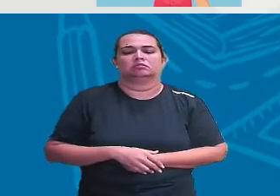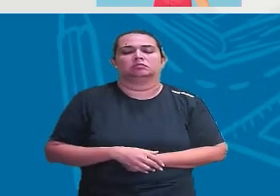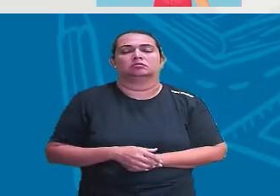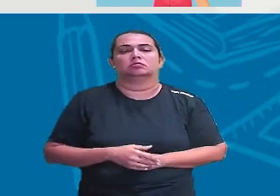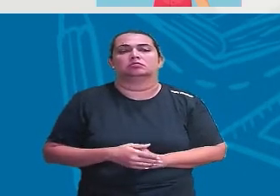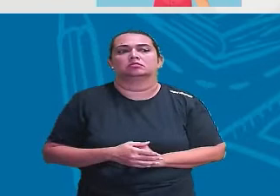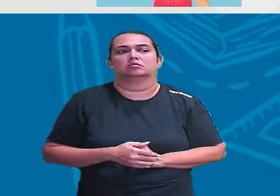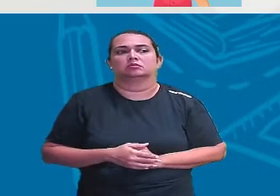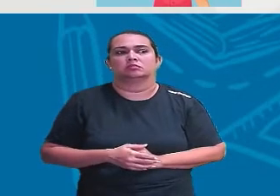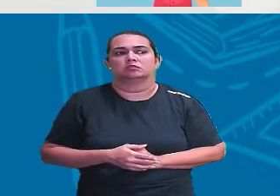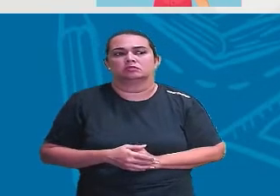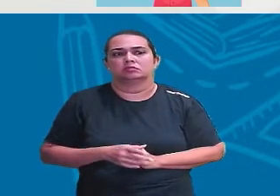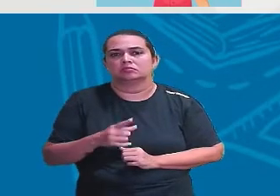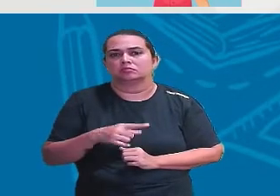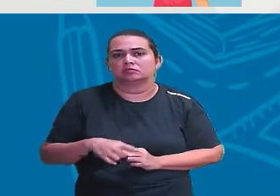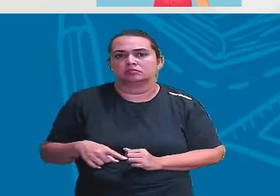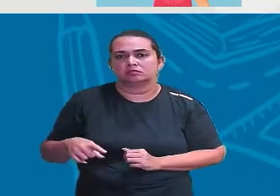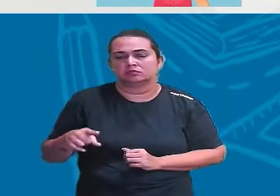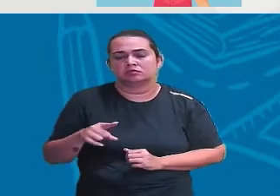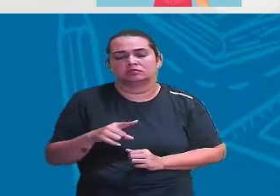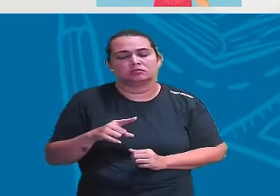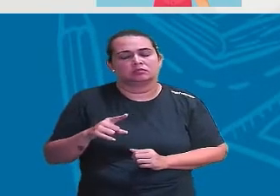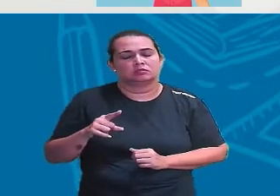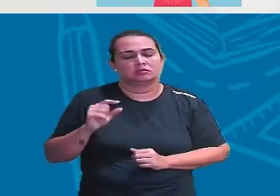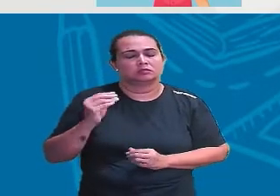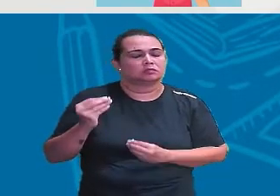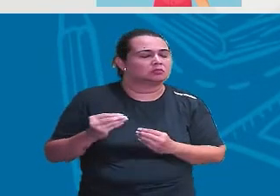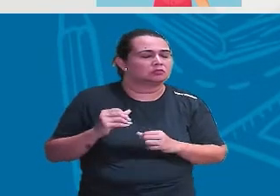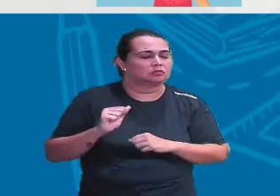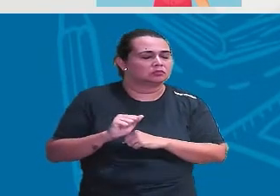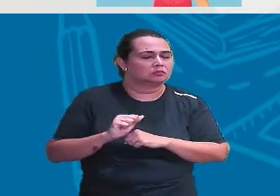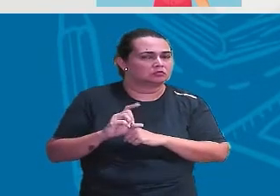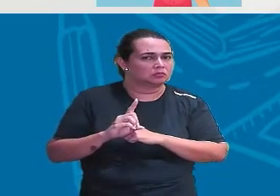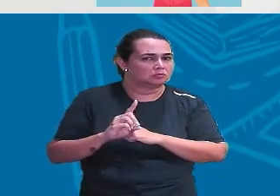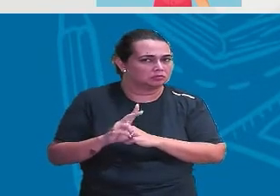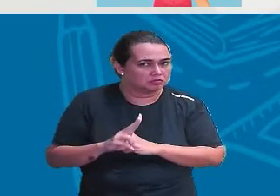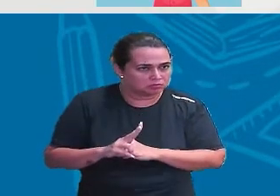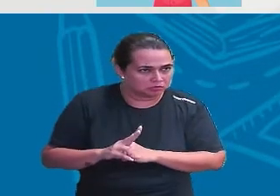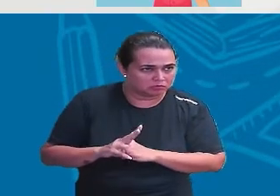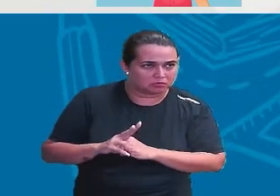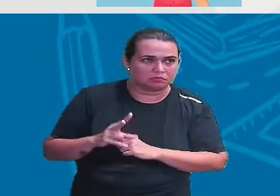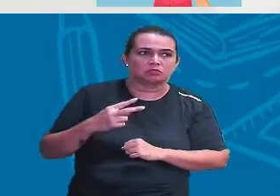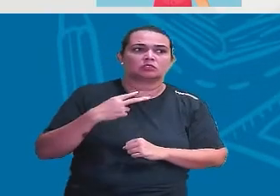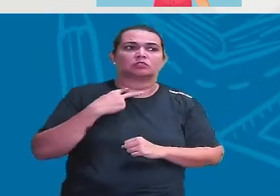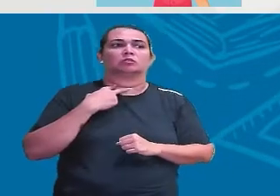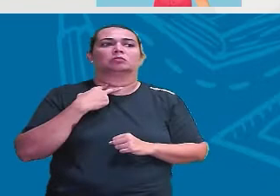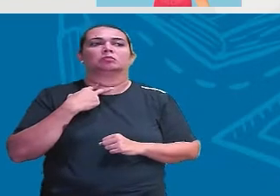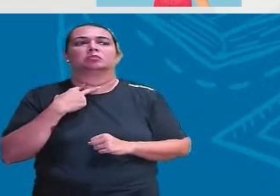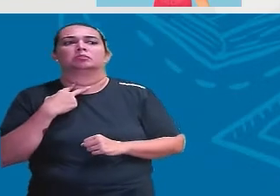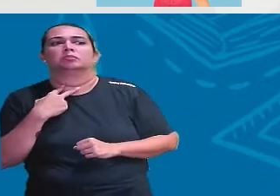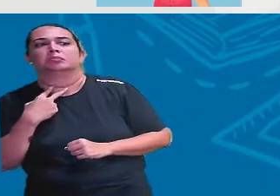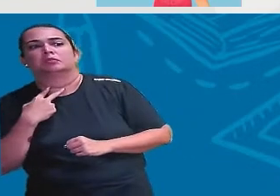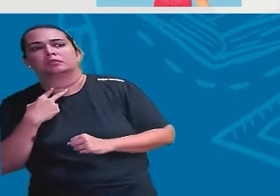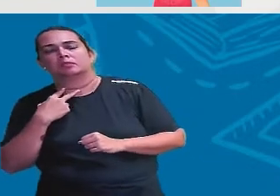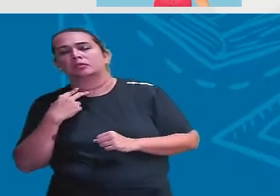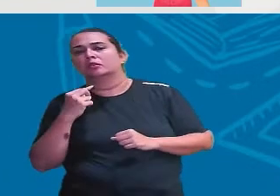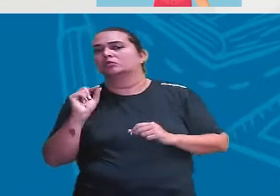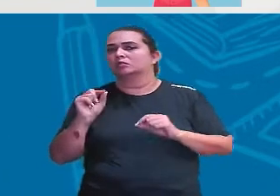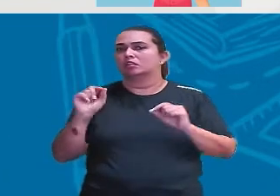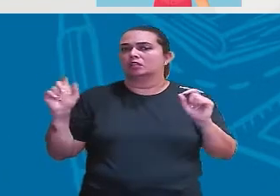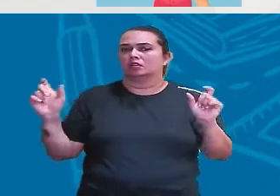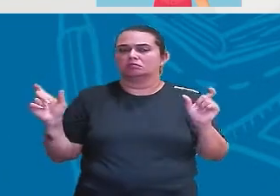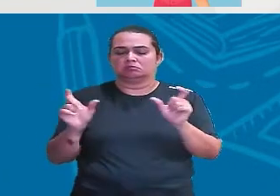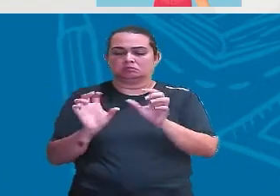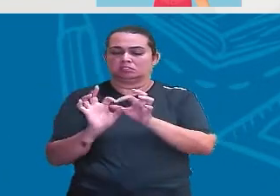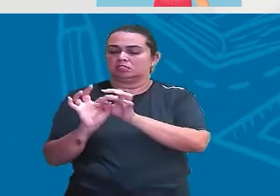E também tenham em mente que os advérbios conjuntivos não podem conectar cláusulas independentes